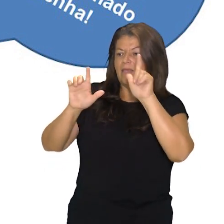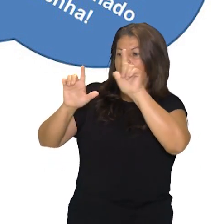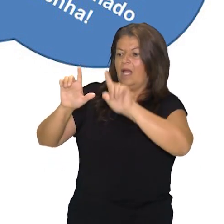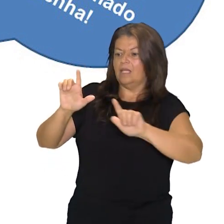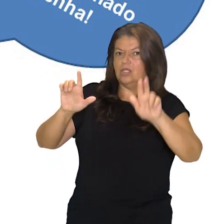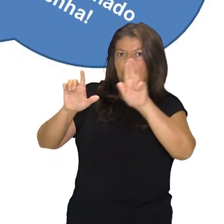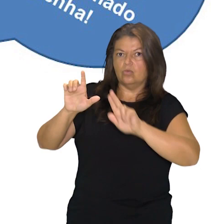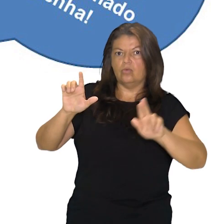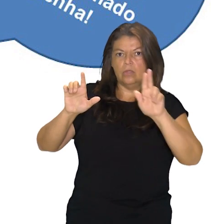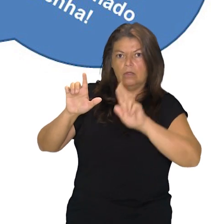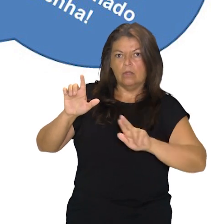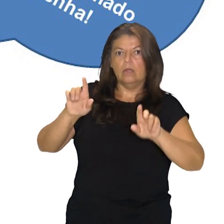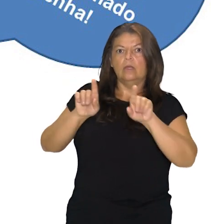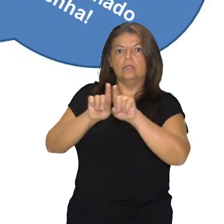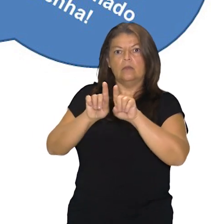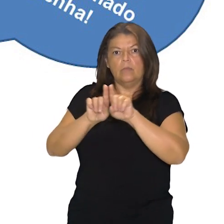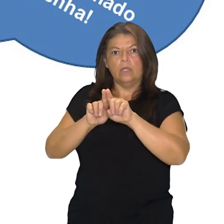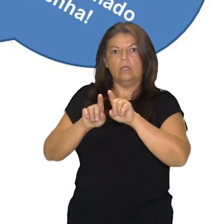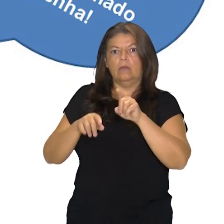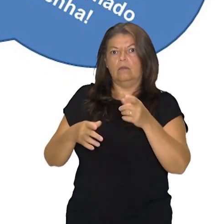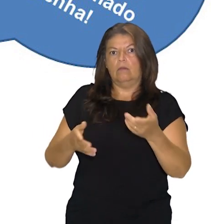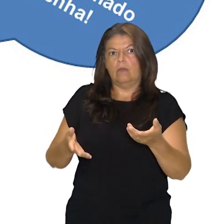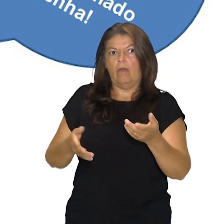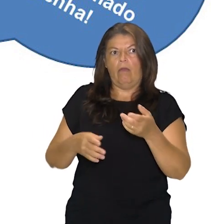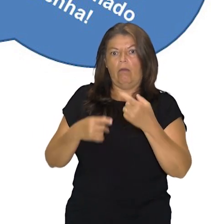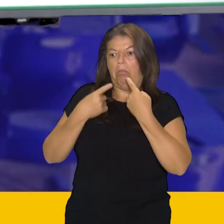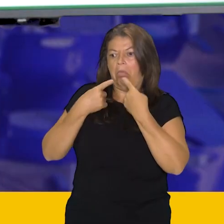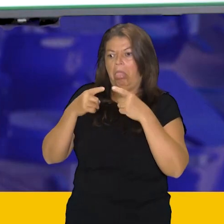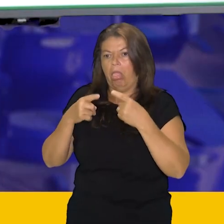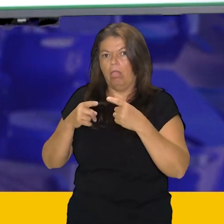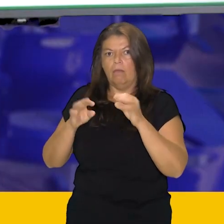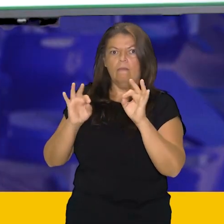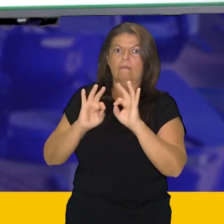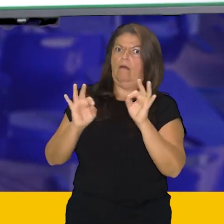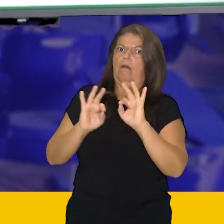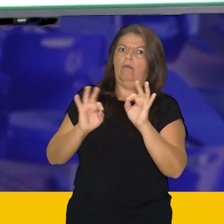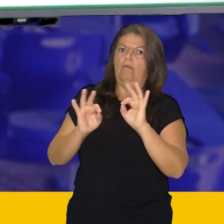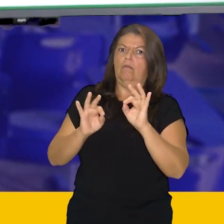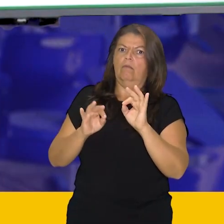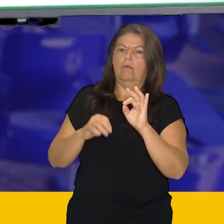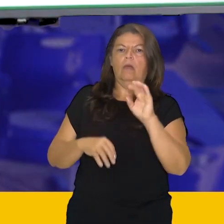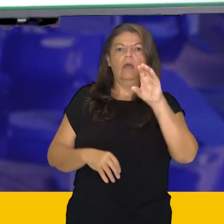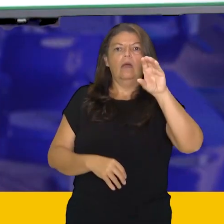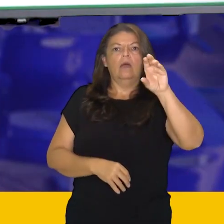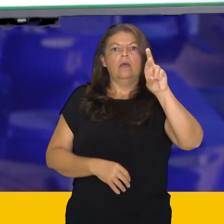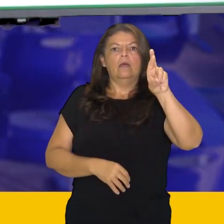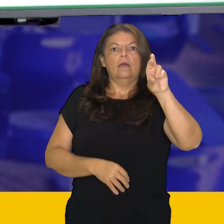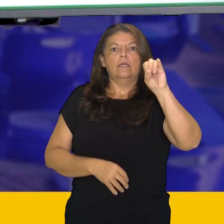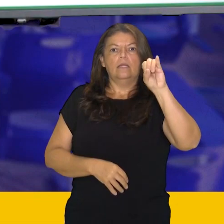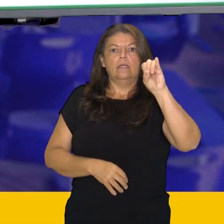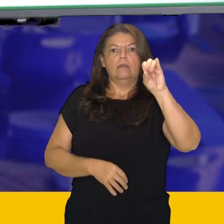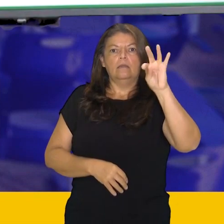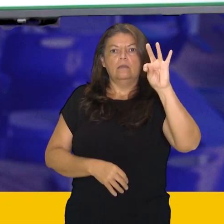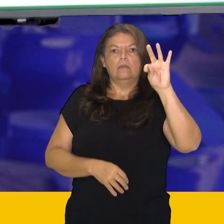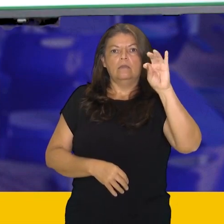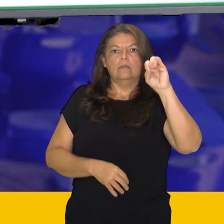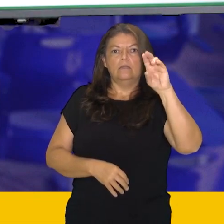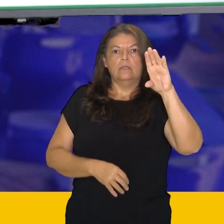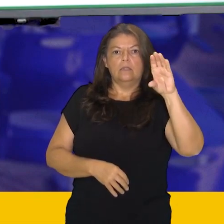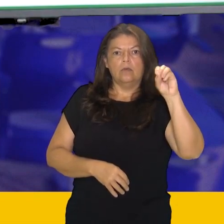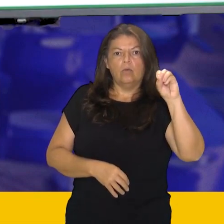crítico. Crítico não é você falar mal, não, viu? Crítico é você se